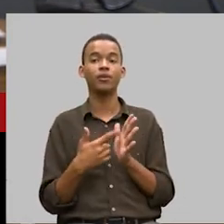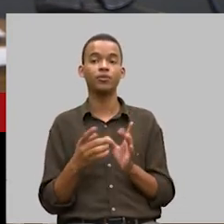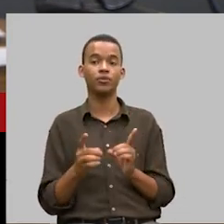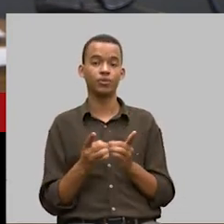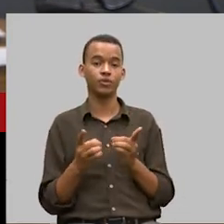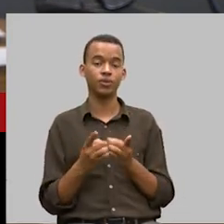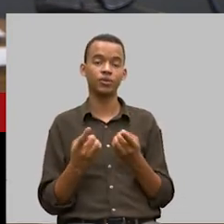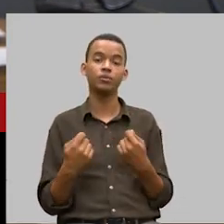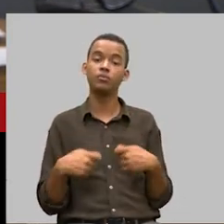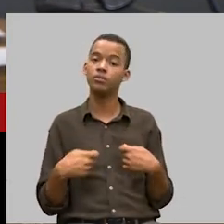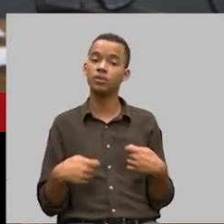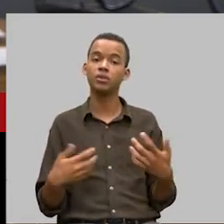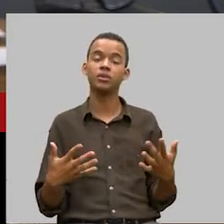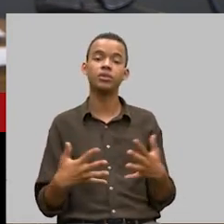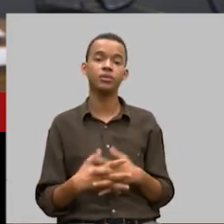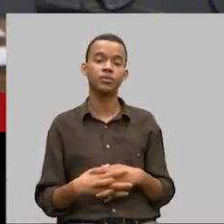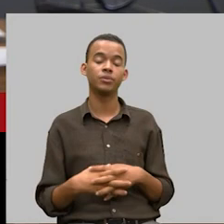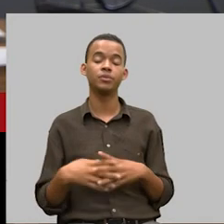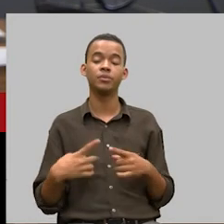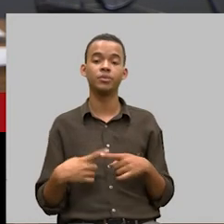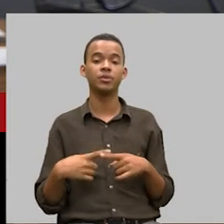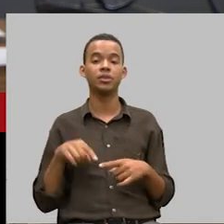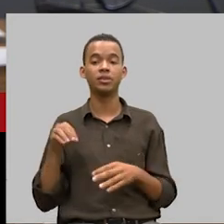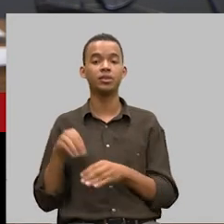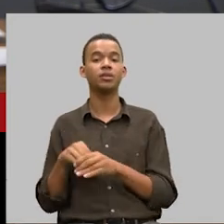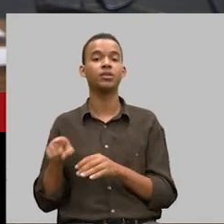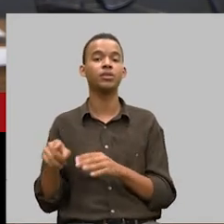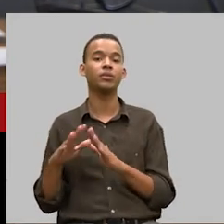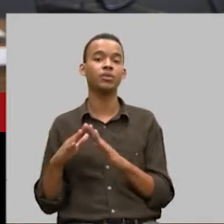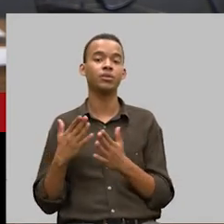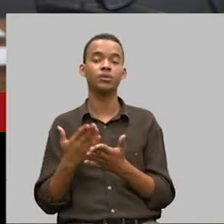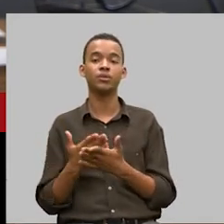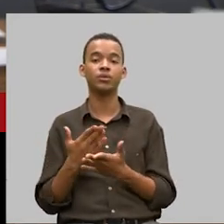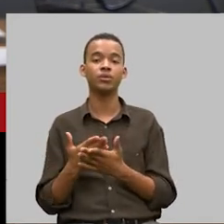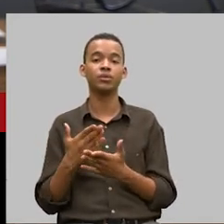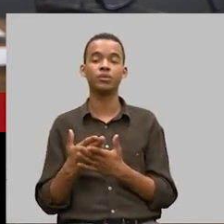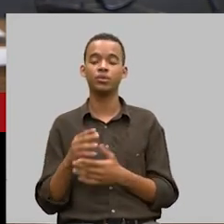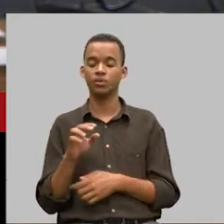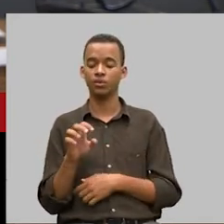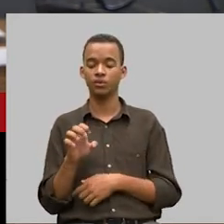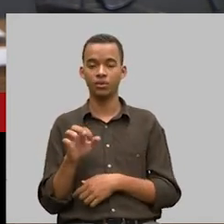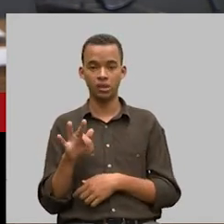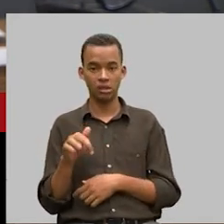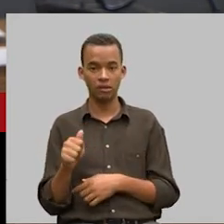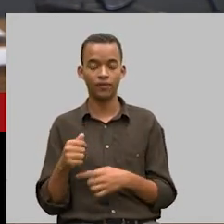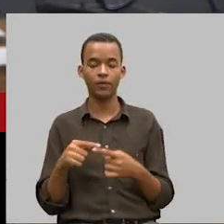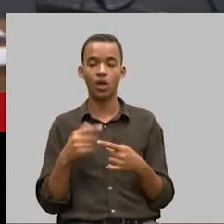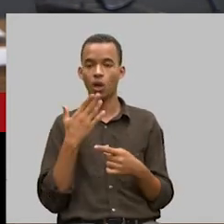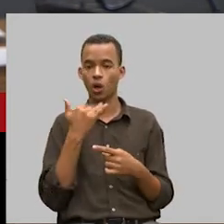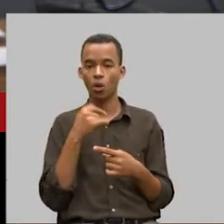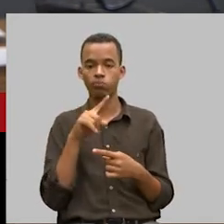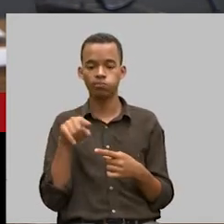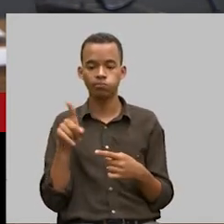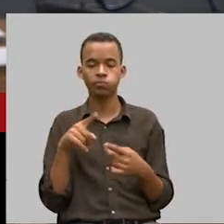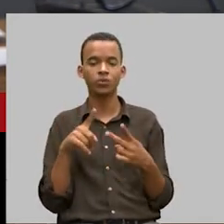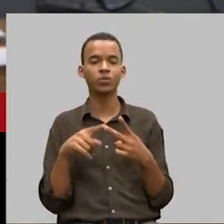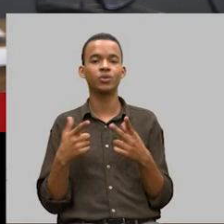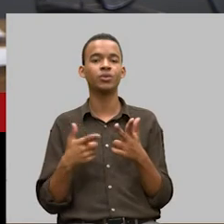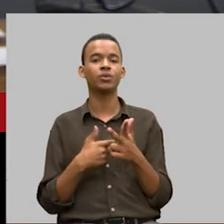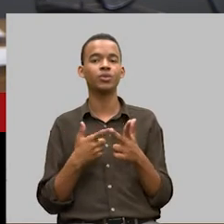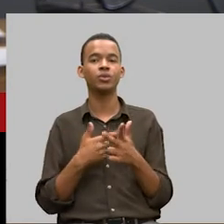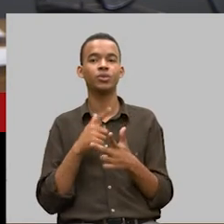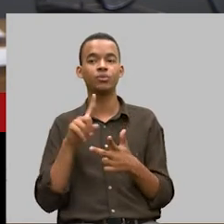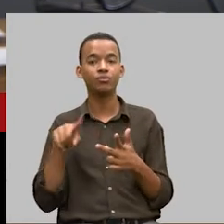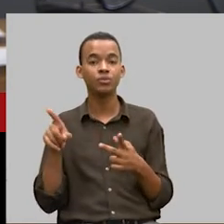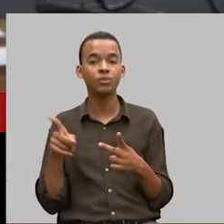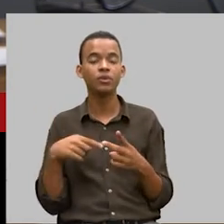garantia Já pensou gente uma escola em que não tem direito à alimentação pros estudantes não tem direito aos livros e nemum